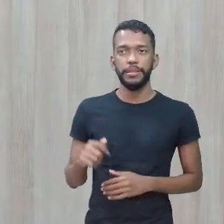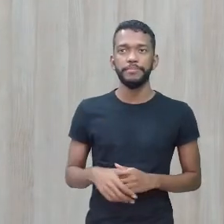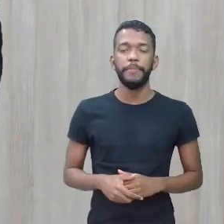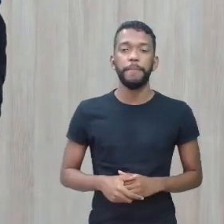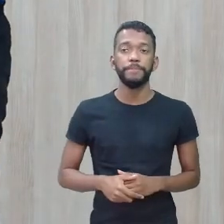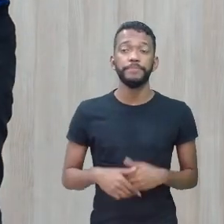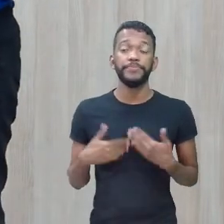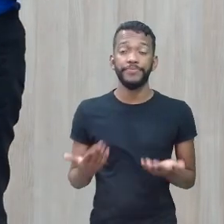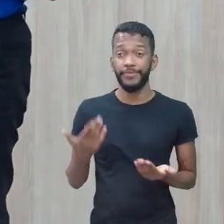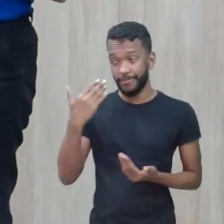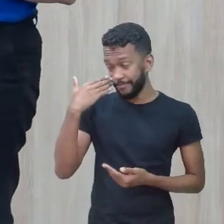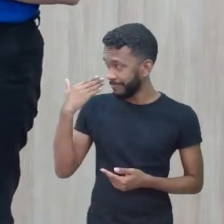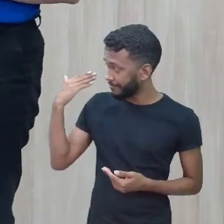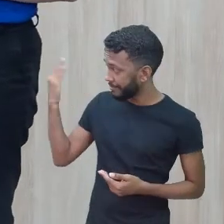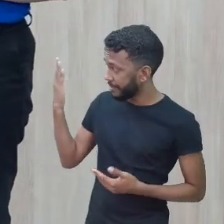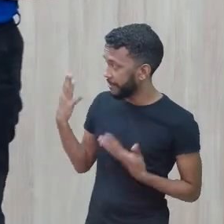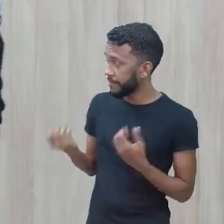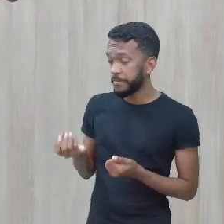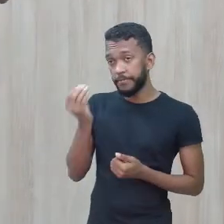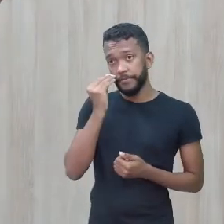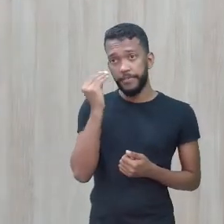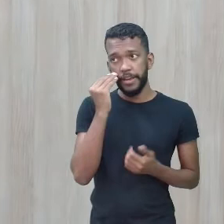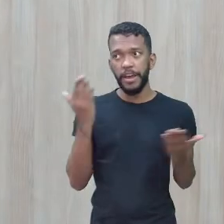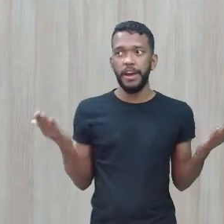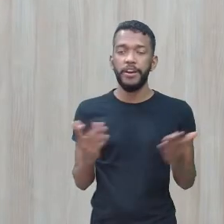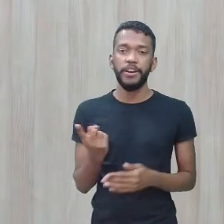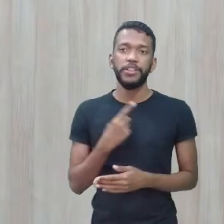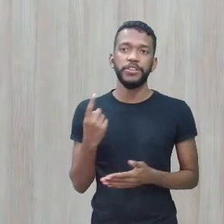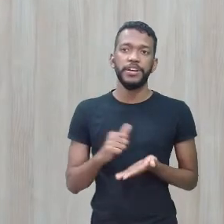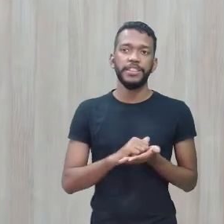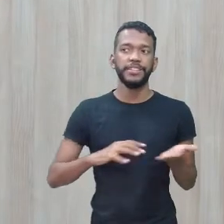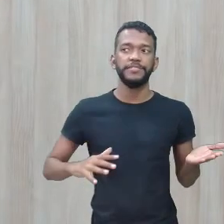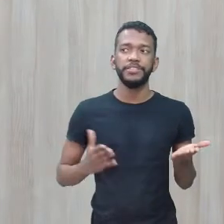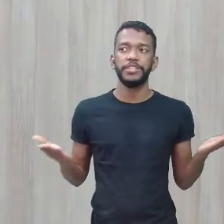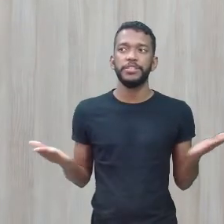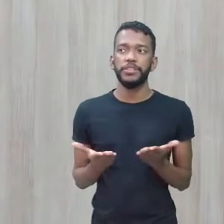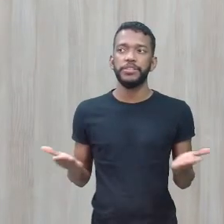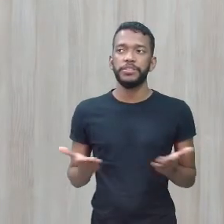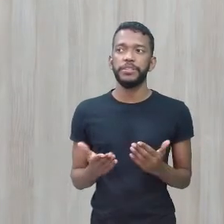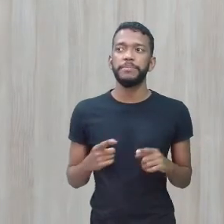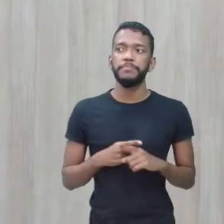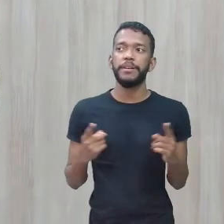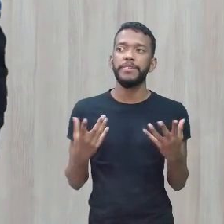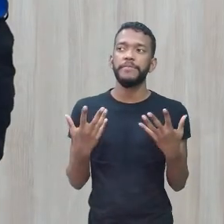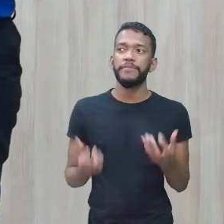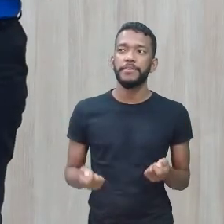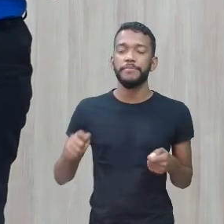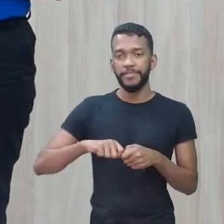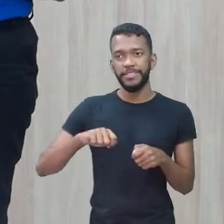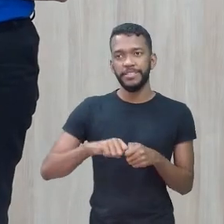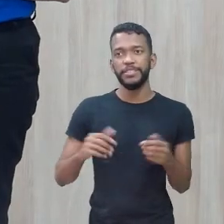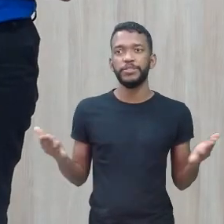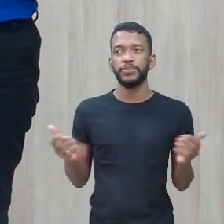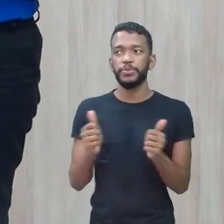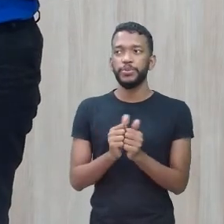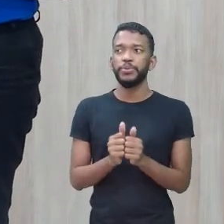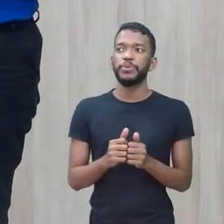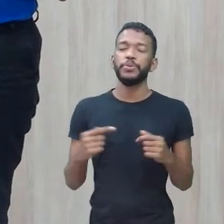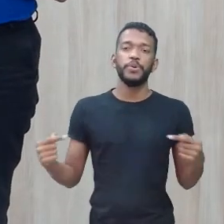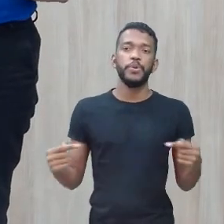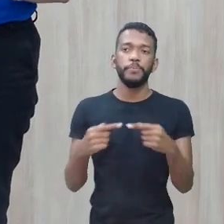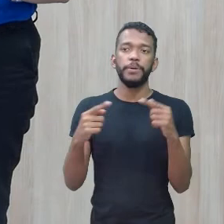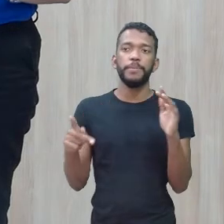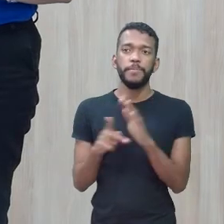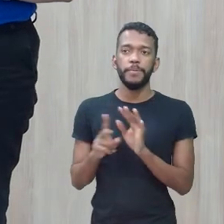E aqui vamos ver a nossa atividade de hoje, só que vamos fazer juntos de acordo com